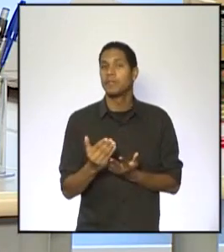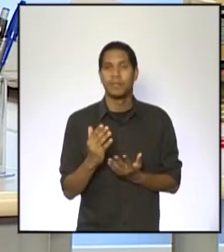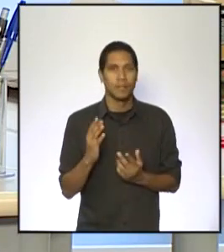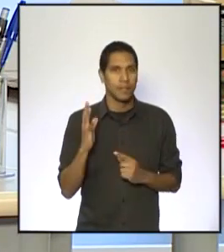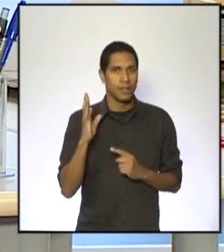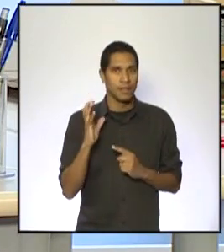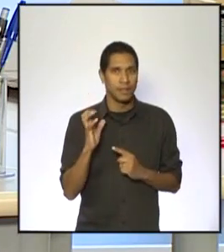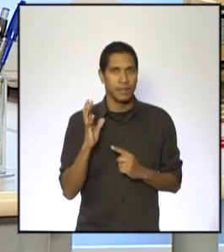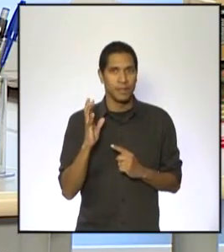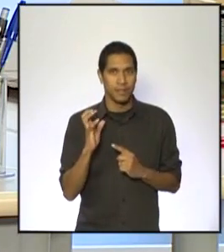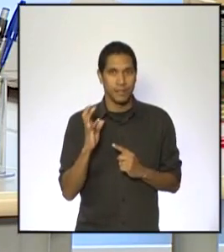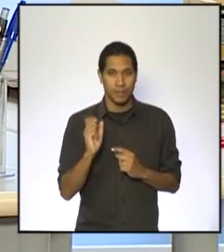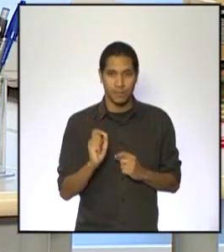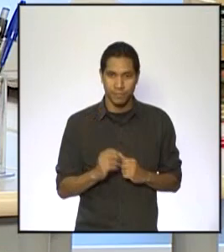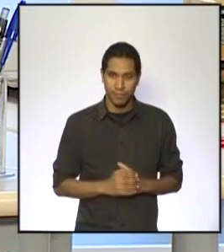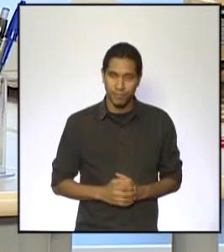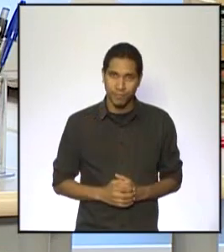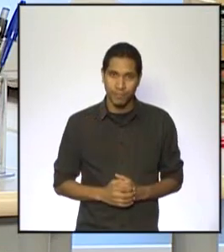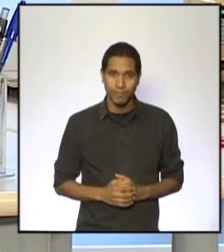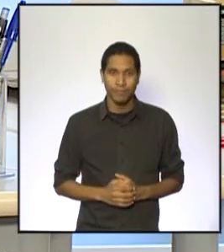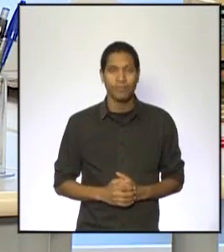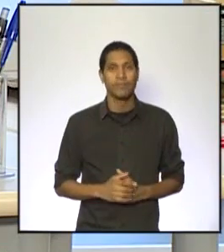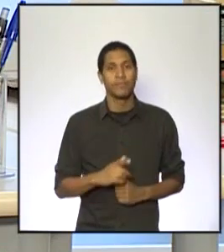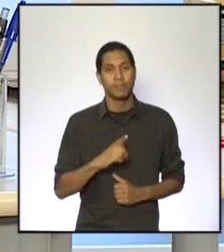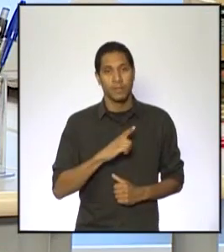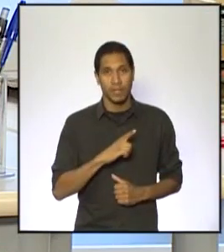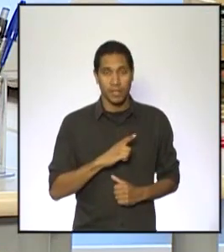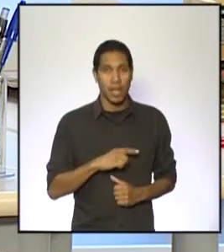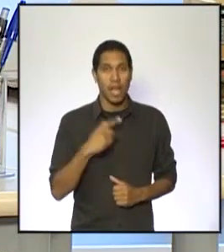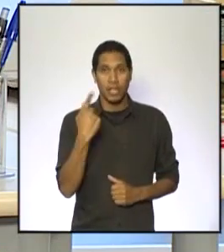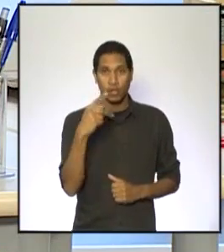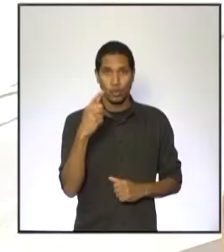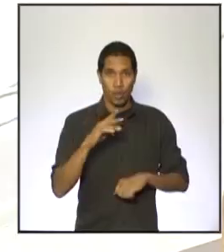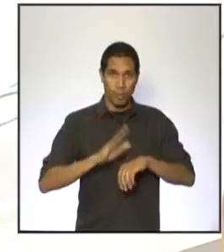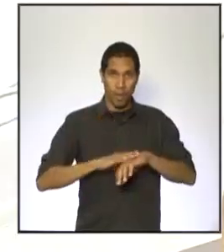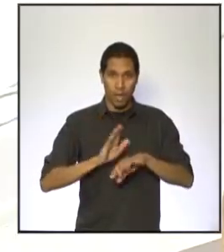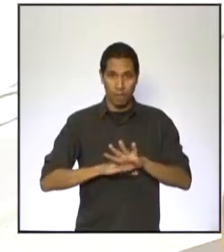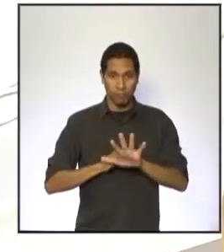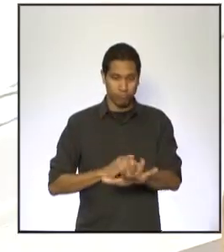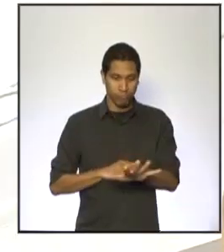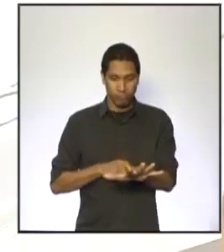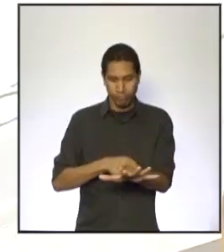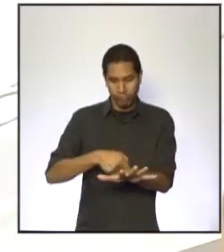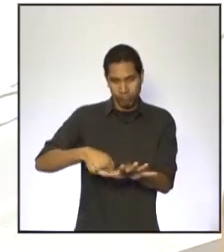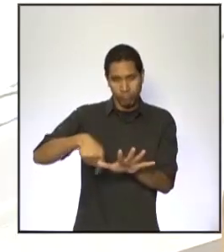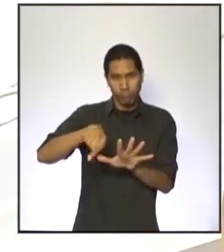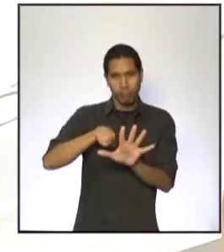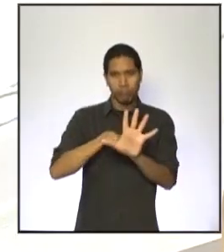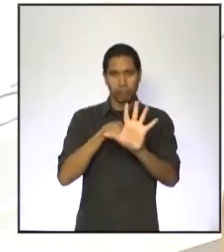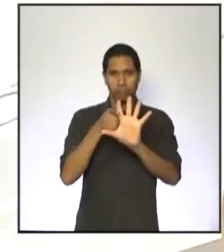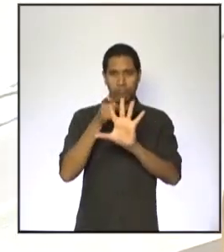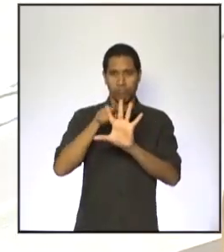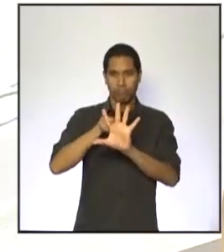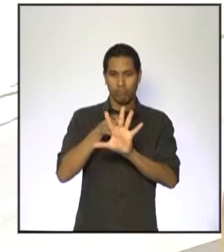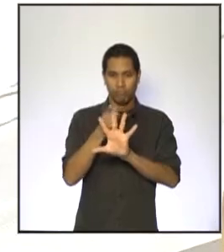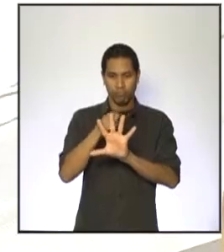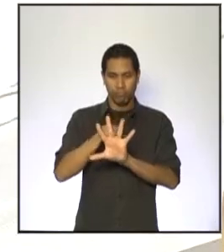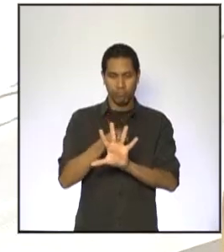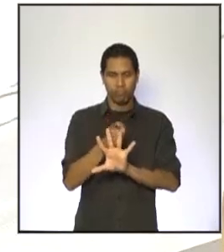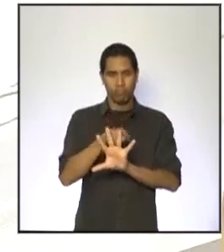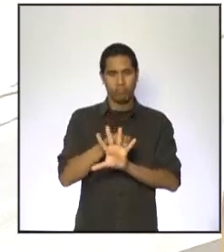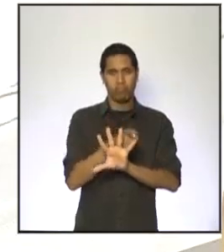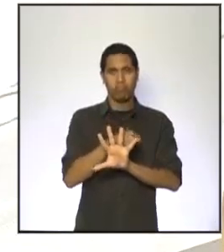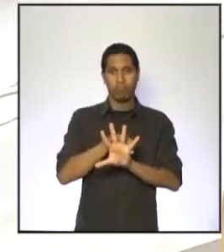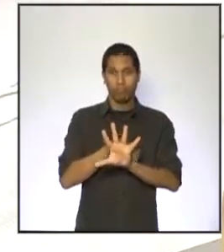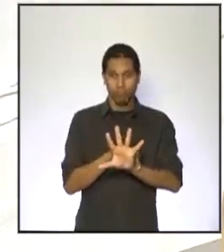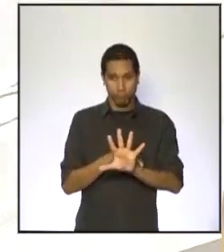Uma, vocês podem pegar a mão de vocês e riscar, fazendo esse molde da mão de vocês,